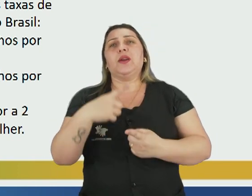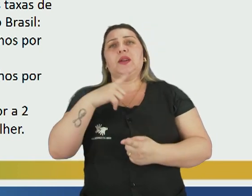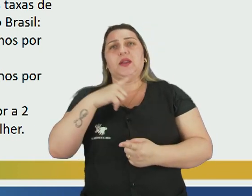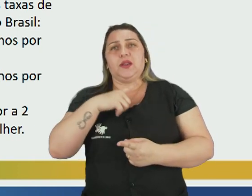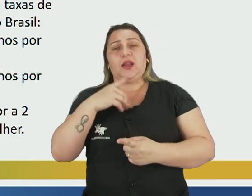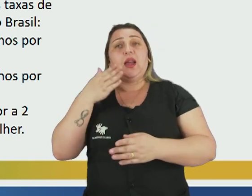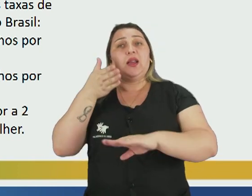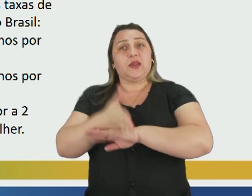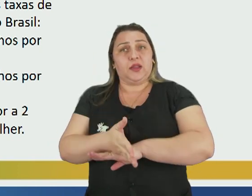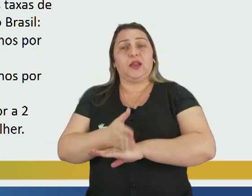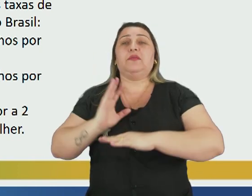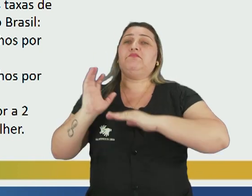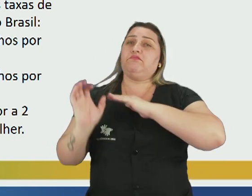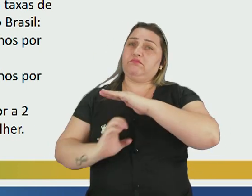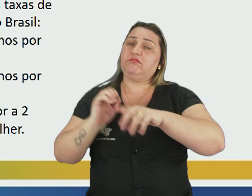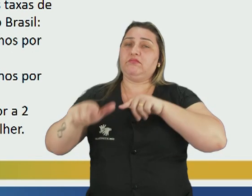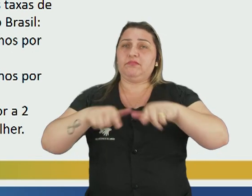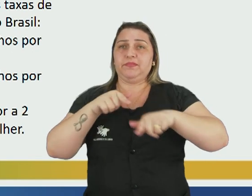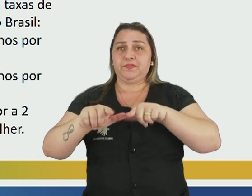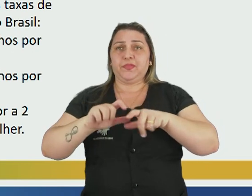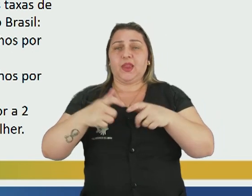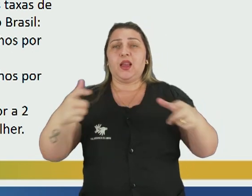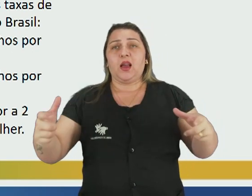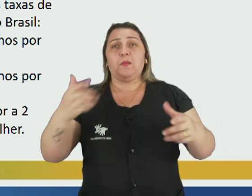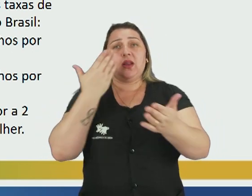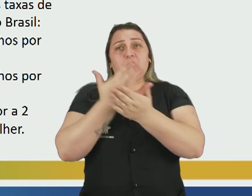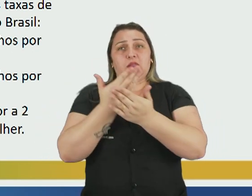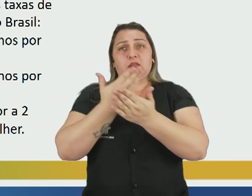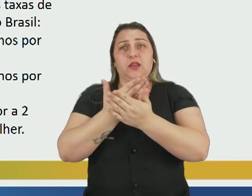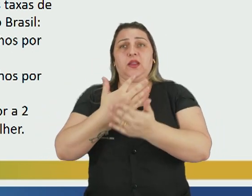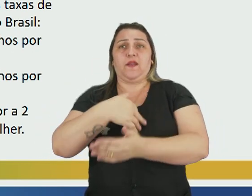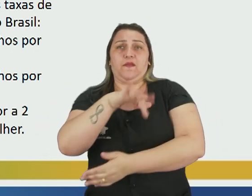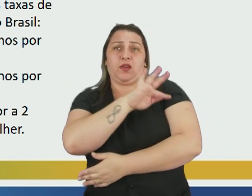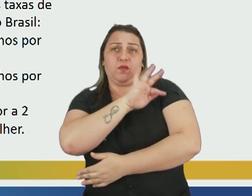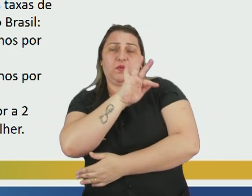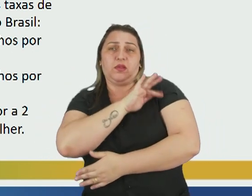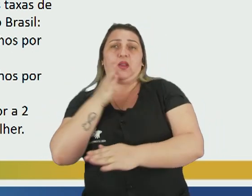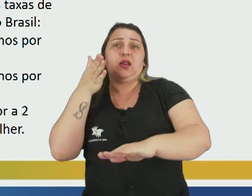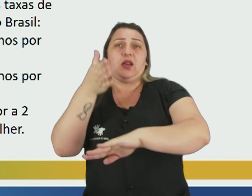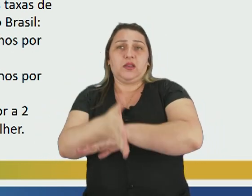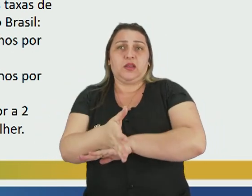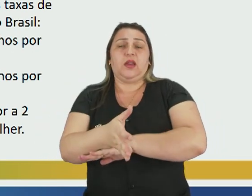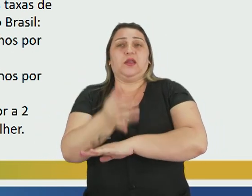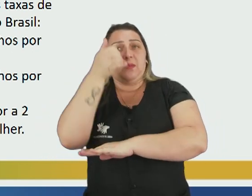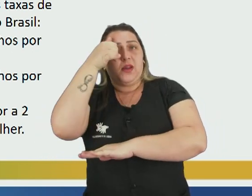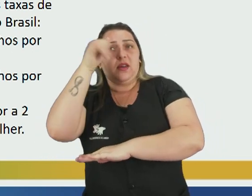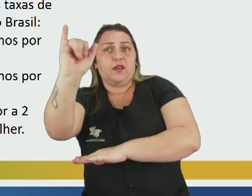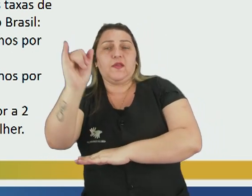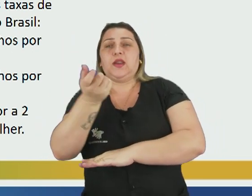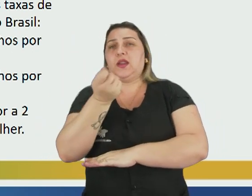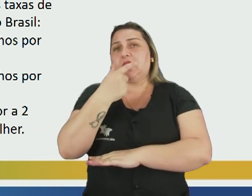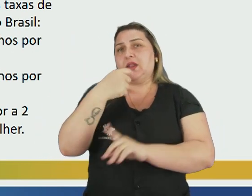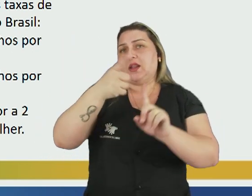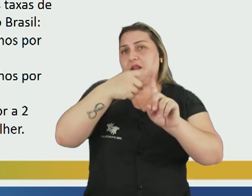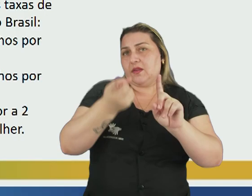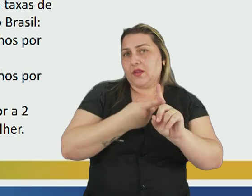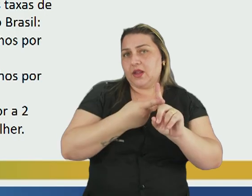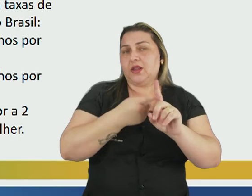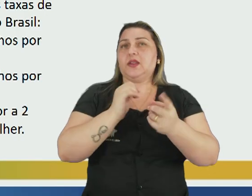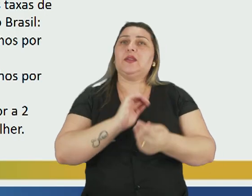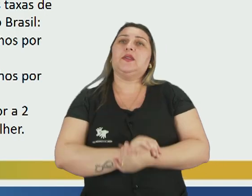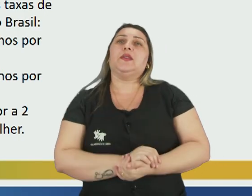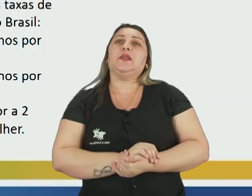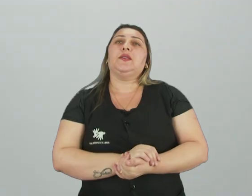tendo acesso ao mercado de trabalho, aumento do grau de escolaridade, acesso aos métodos contraceptivos, ou seja, para evitar a